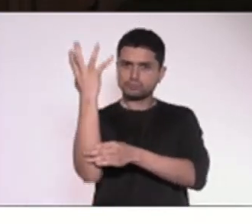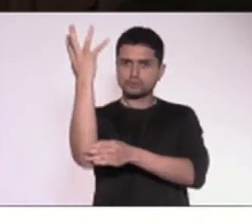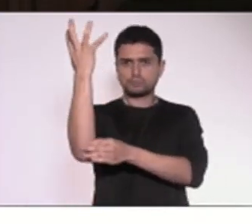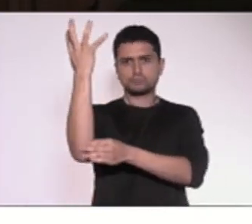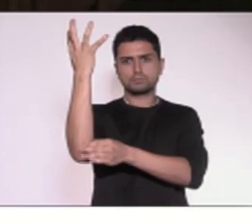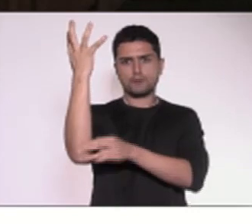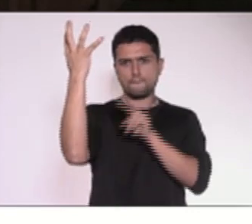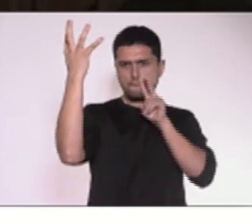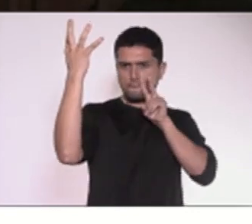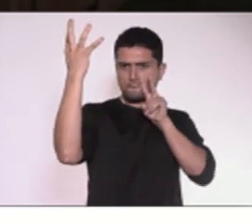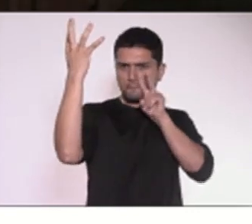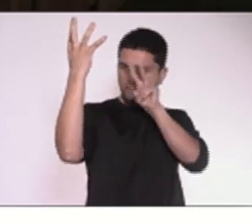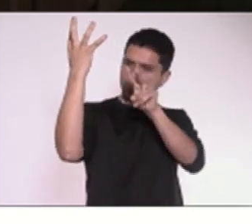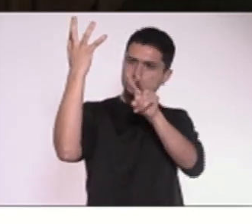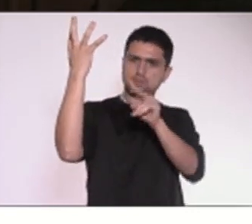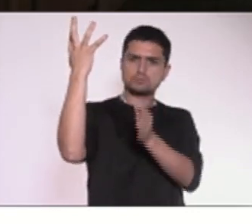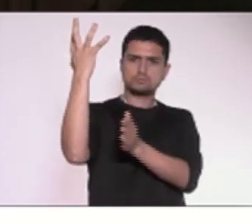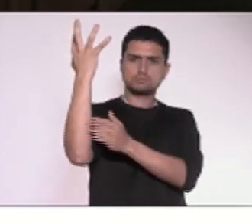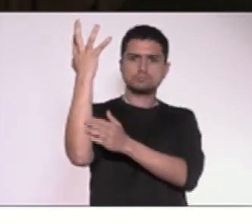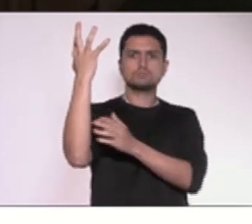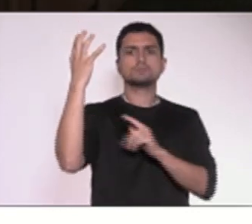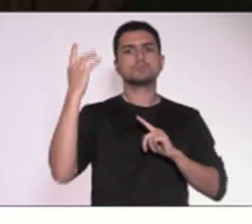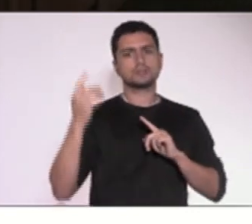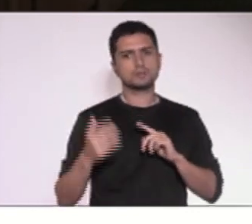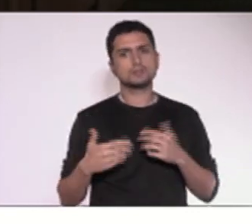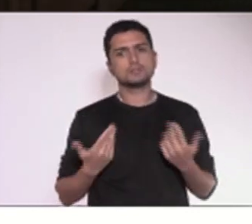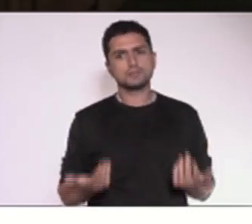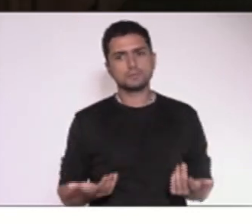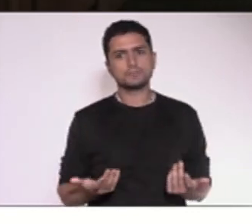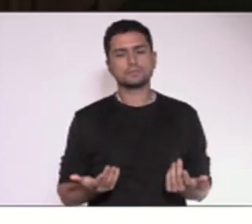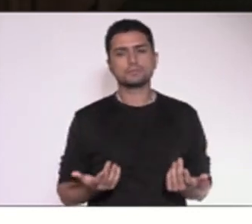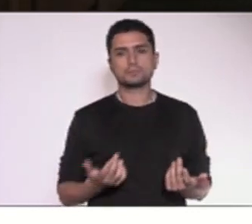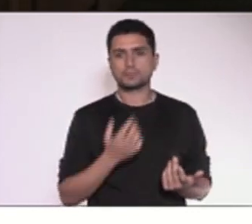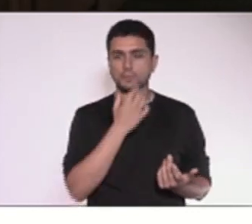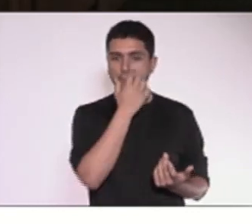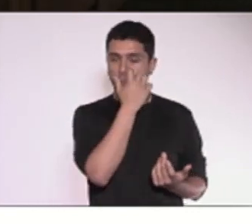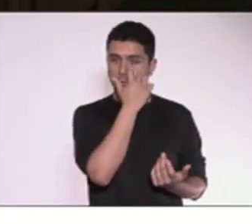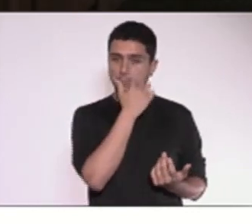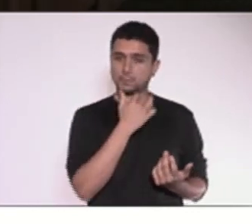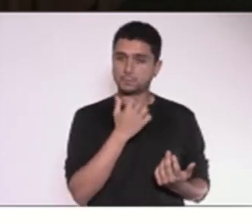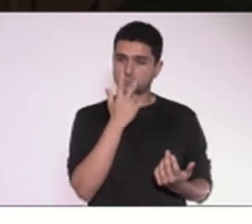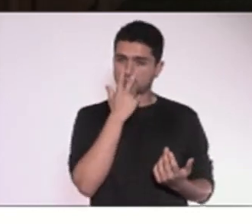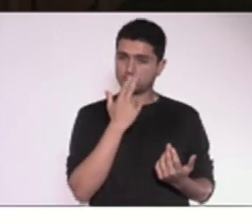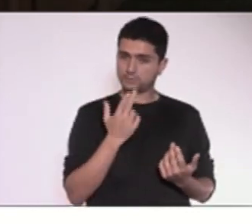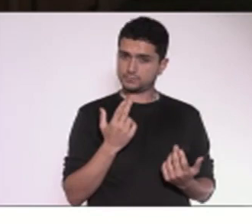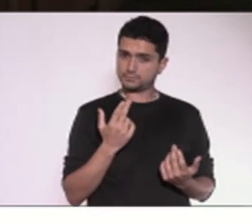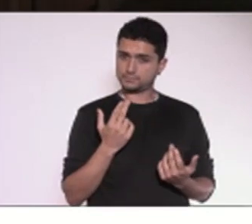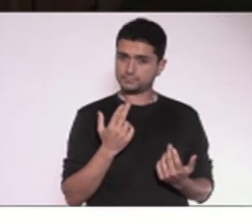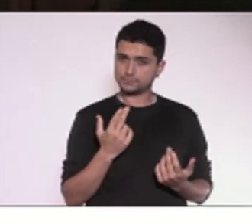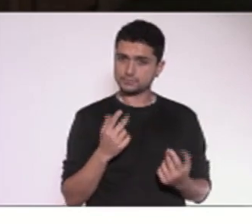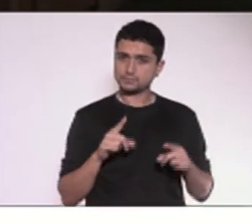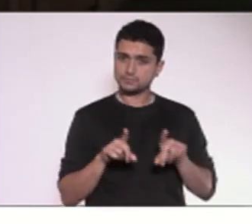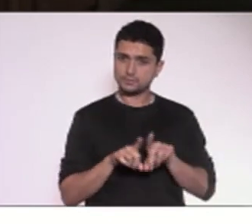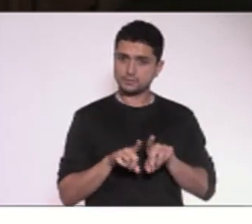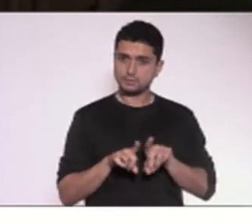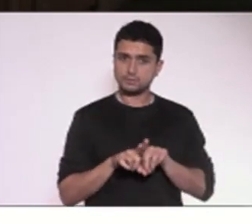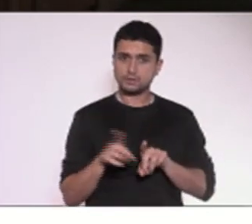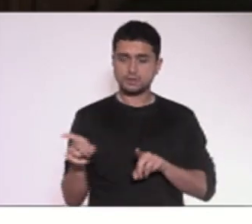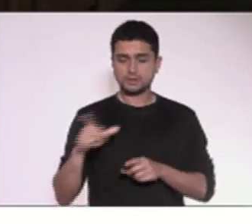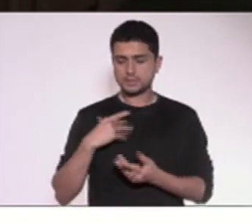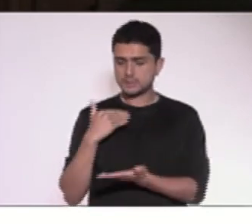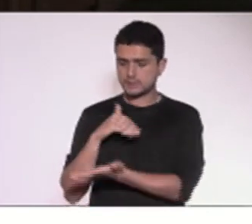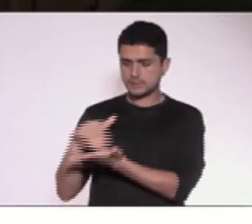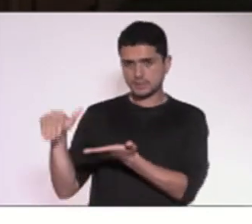do nosso governo. Uma dessas sementes foi dar à